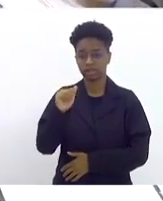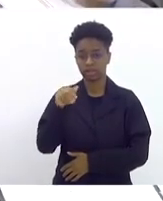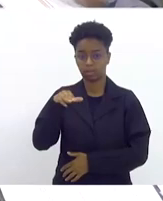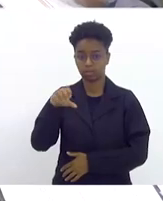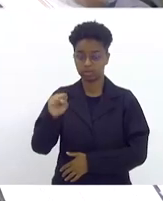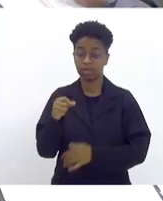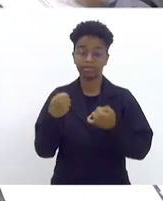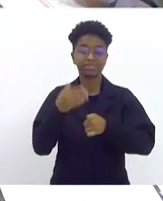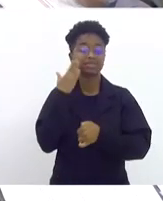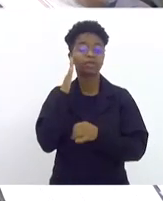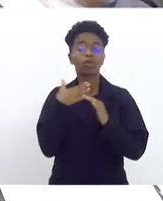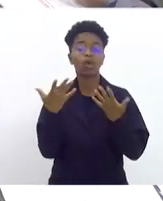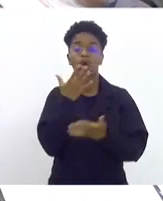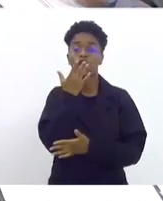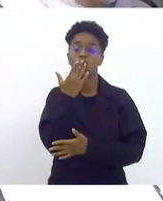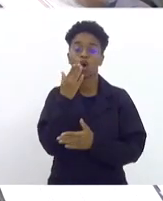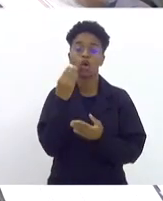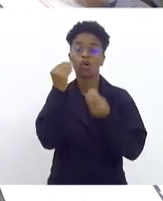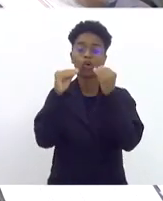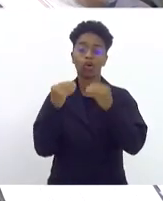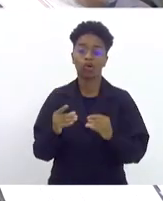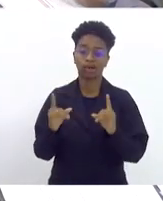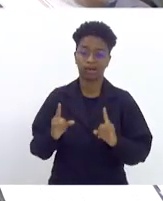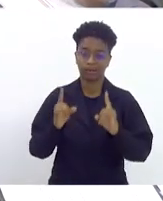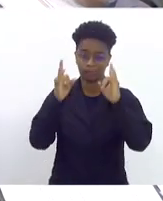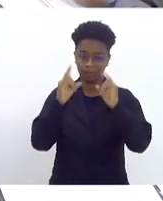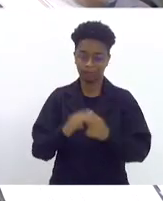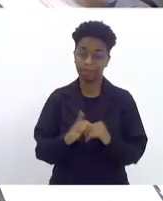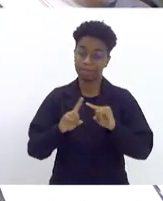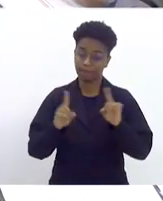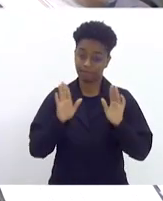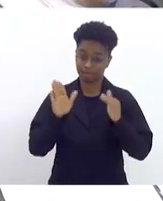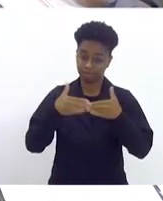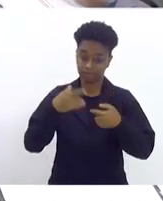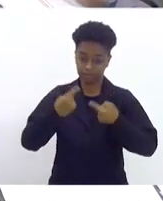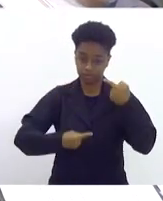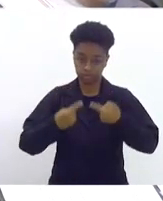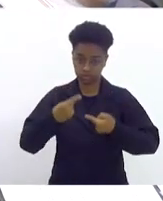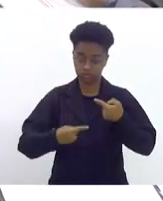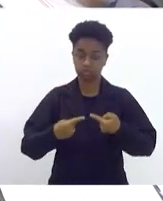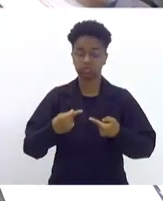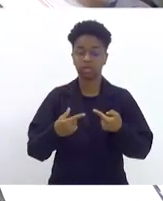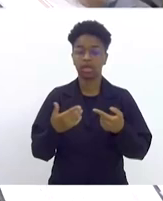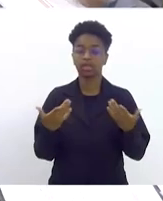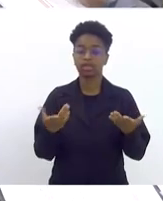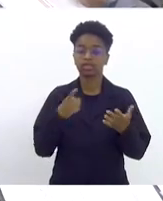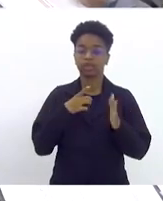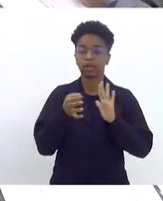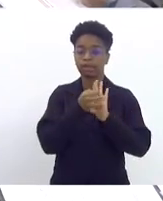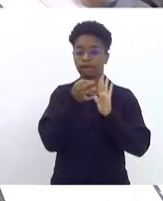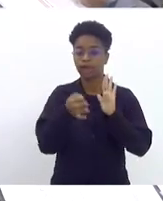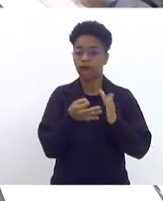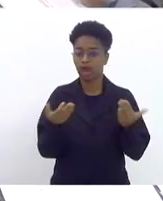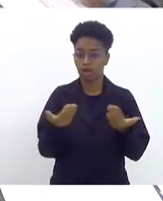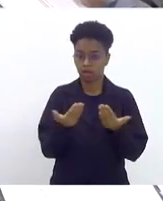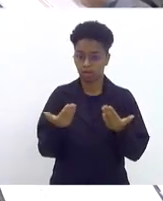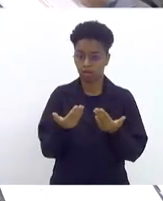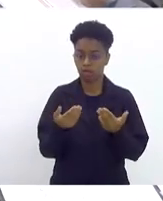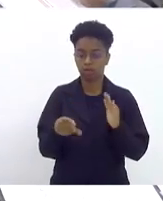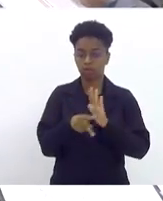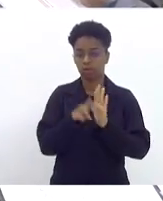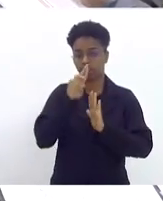para colorir o prédio Mas então encerrada a discussão Vamos à votação a dois a dois pareceres parecer do